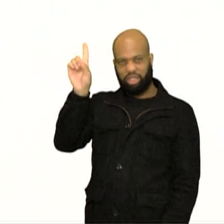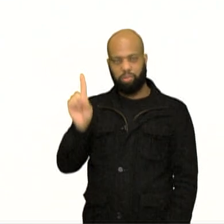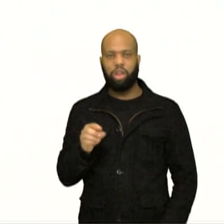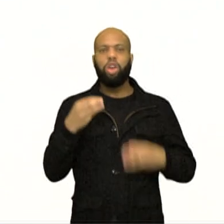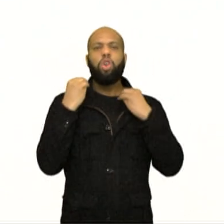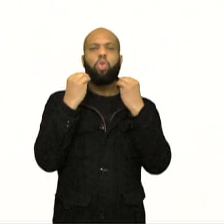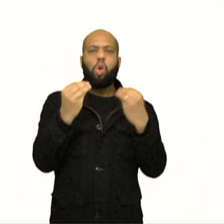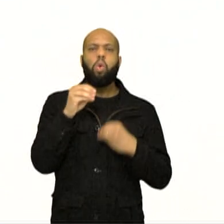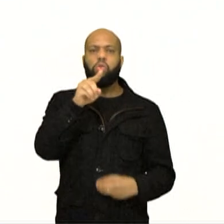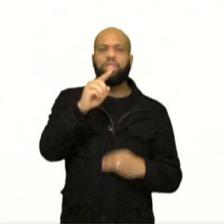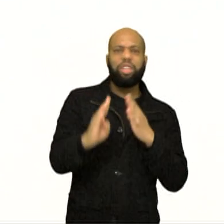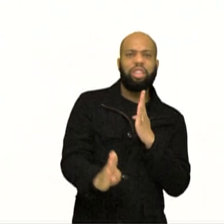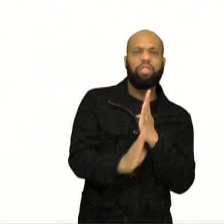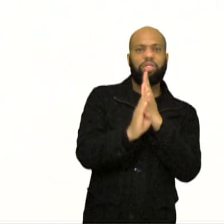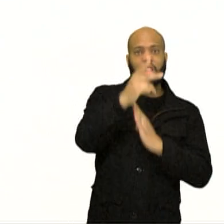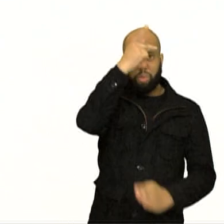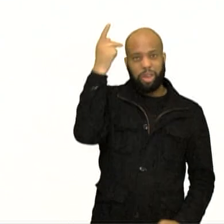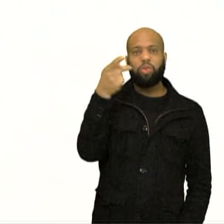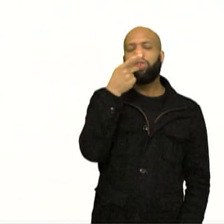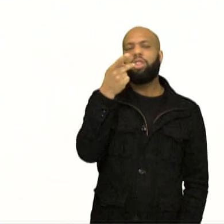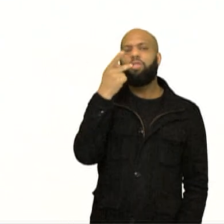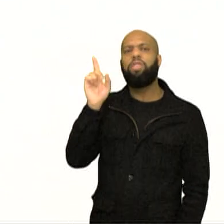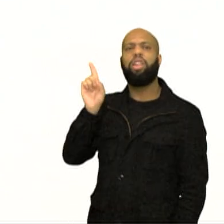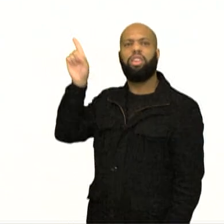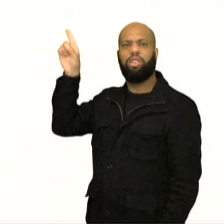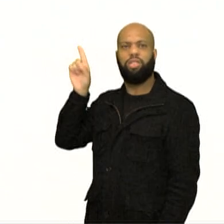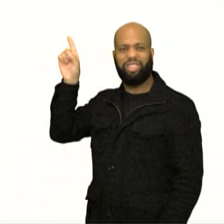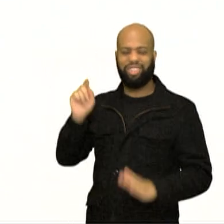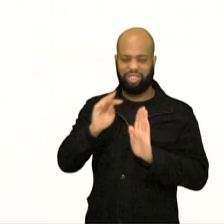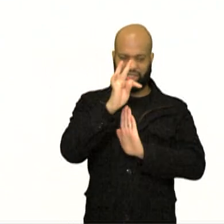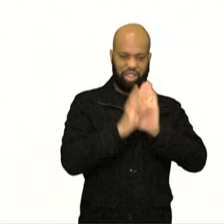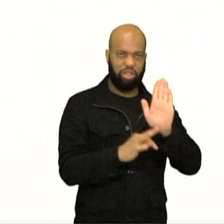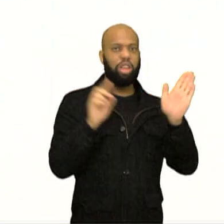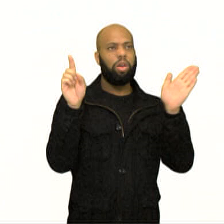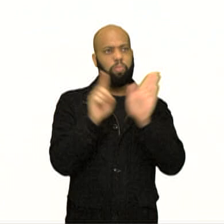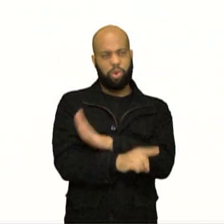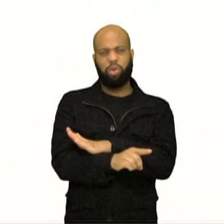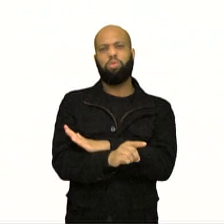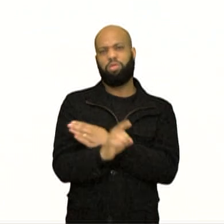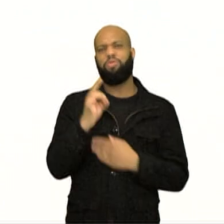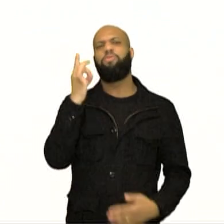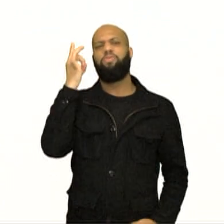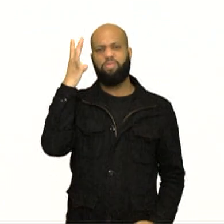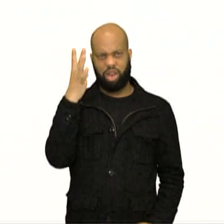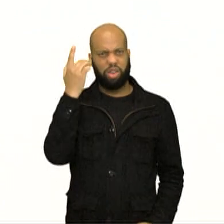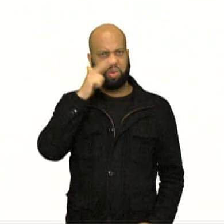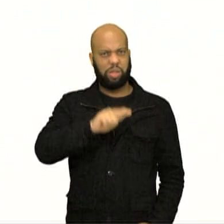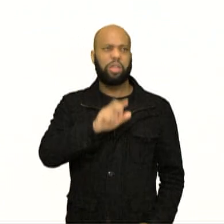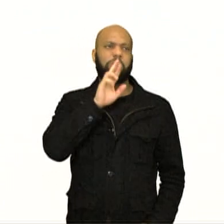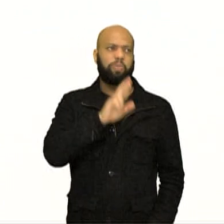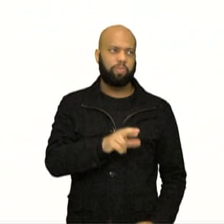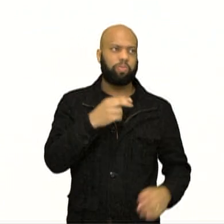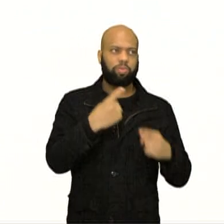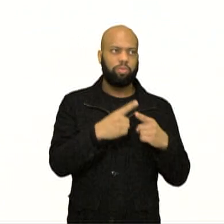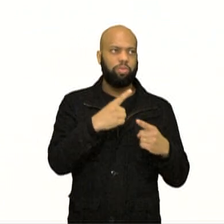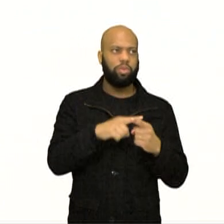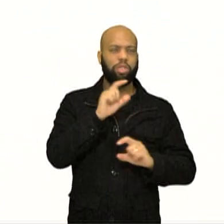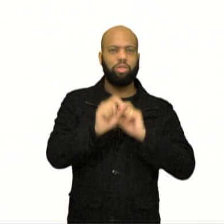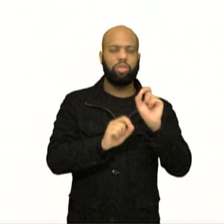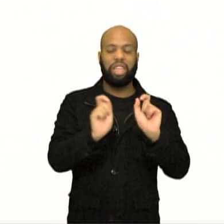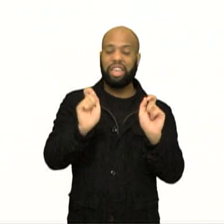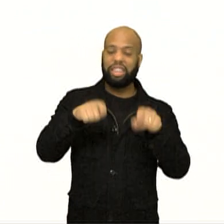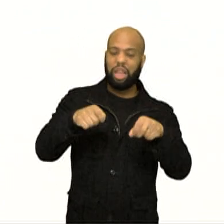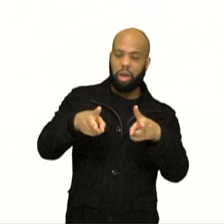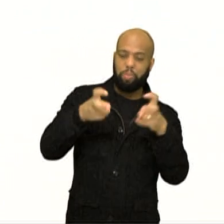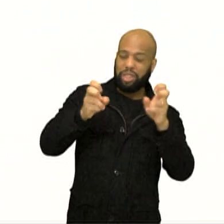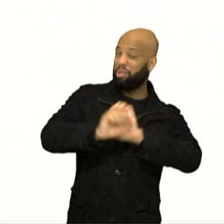você identifica o interlocutor neste caso? Essa é uma questão até relativamente fácil, né? Ela é explícita,